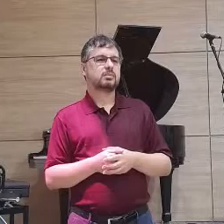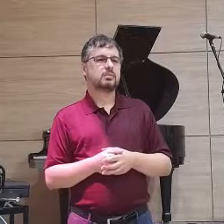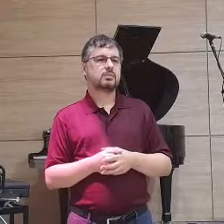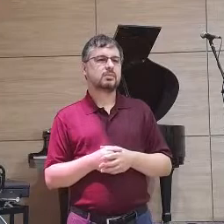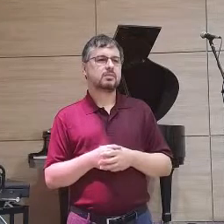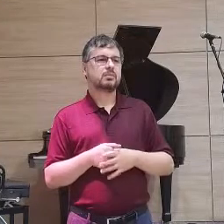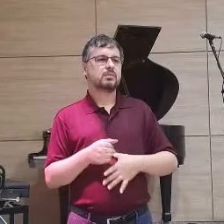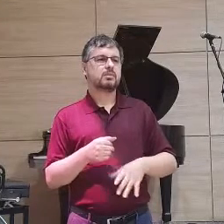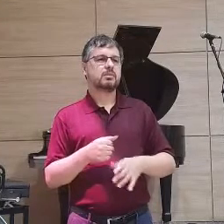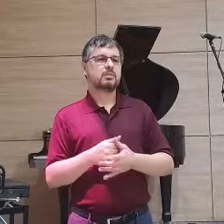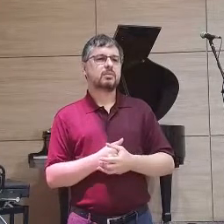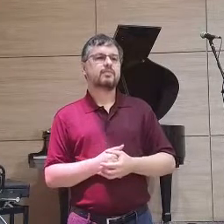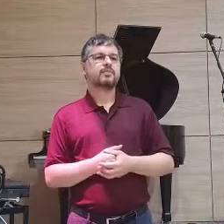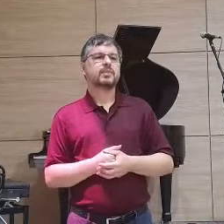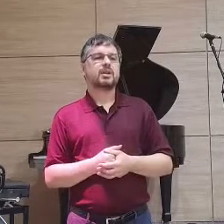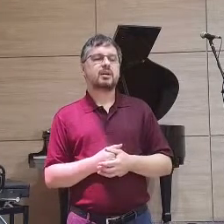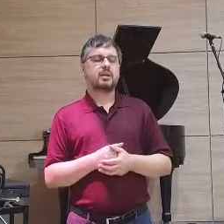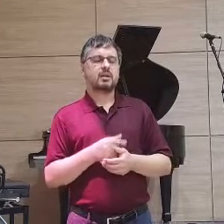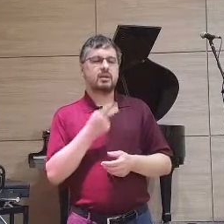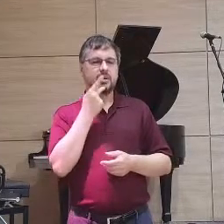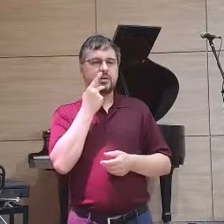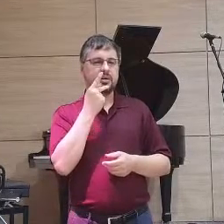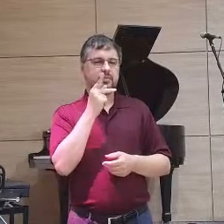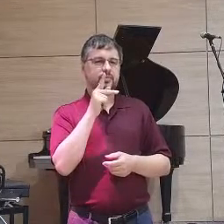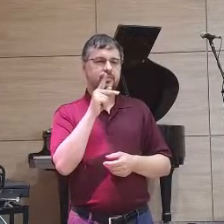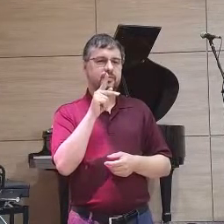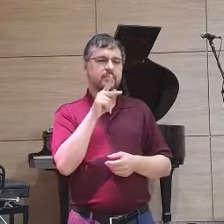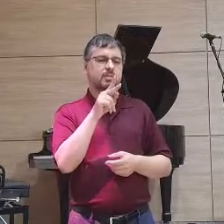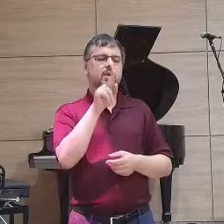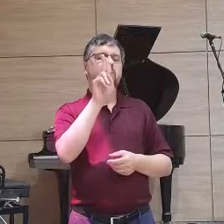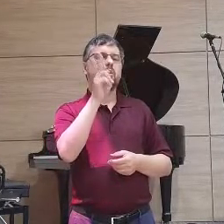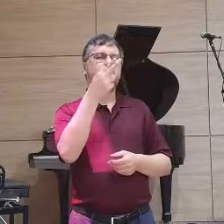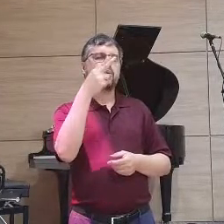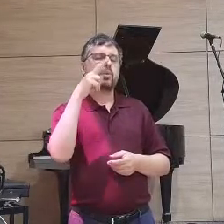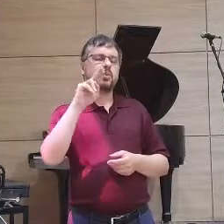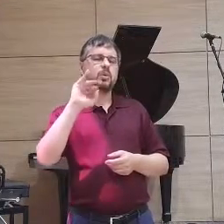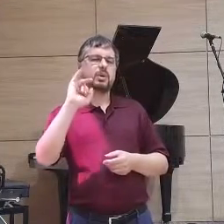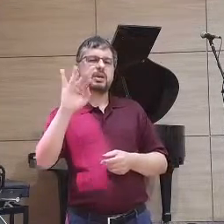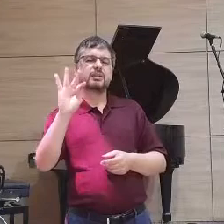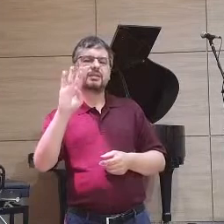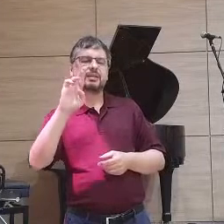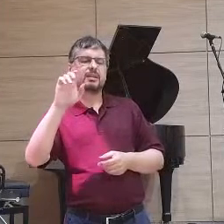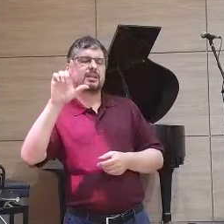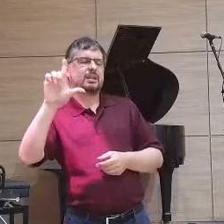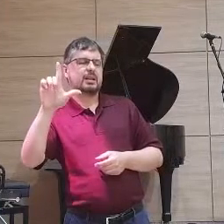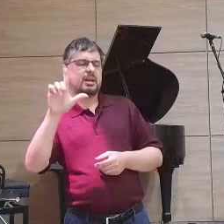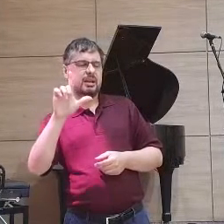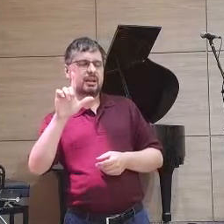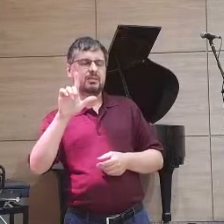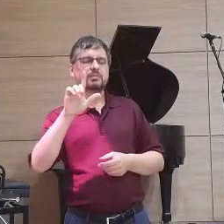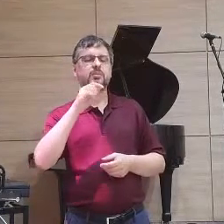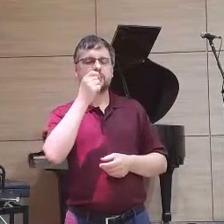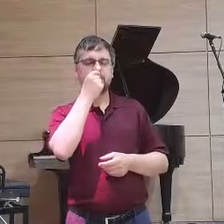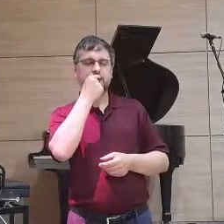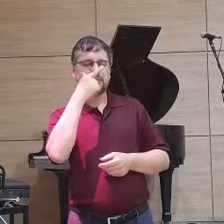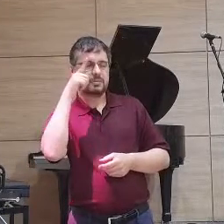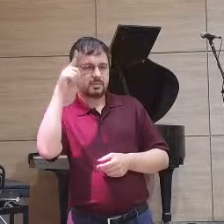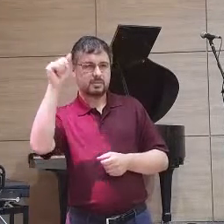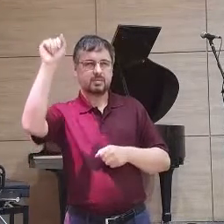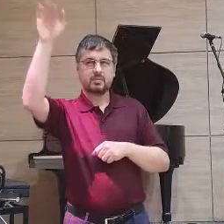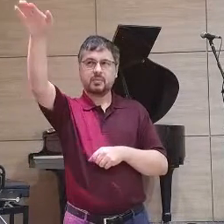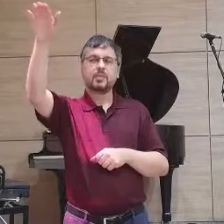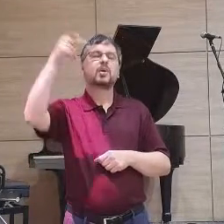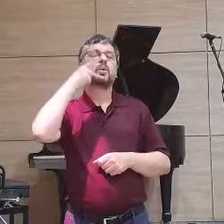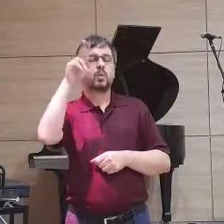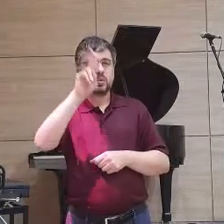Hitler usava a música de Wagner para anestesiar inconsciente coletivo e ficava sete horas falando e não pulando um montão de coisa na cabeça do Povo ao ponto de